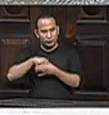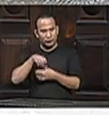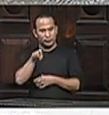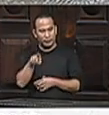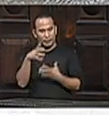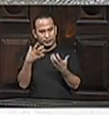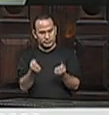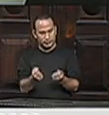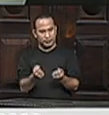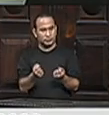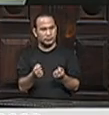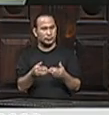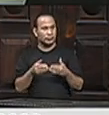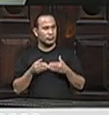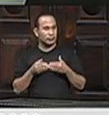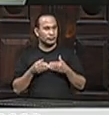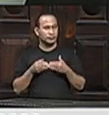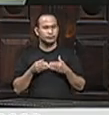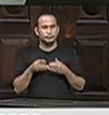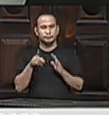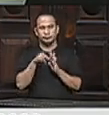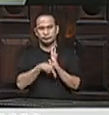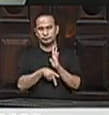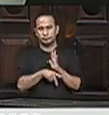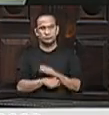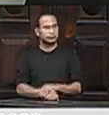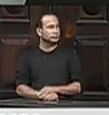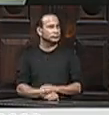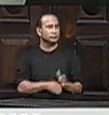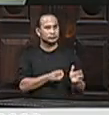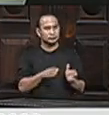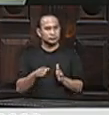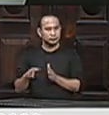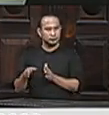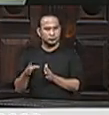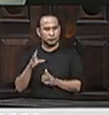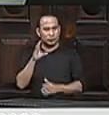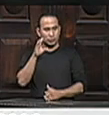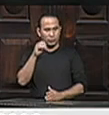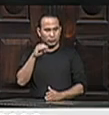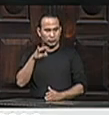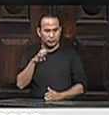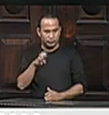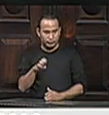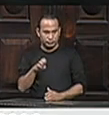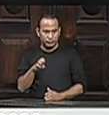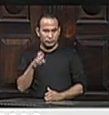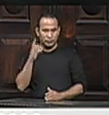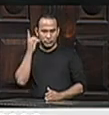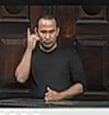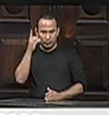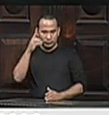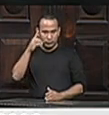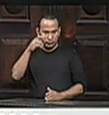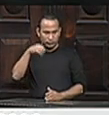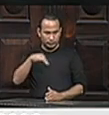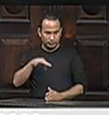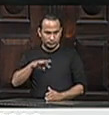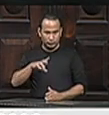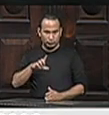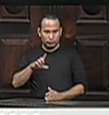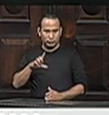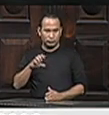uma preocupação de todos os membros do CETERJ para que você tenha uma dinâmica de reunião e uma condução melhor. Por isso,